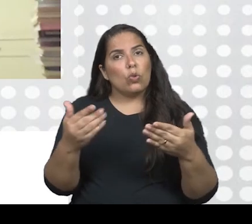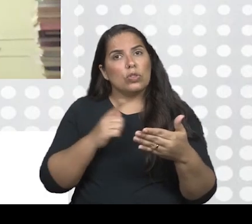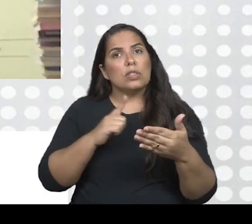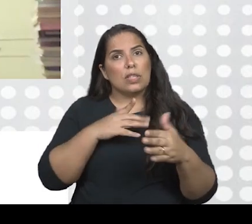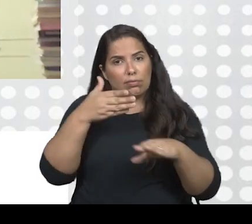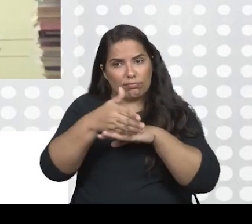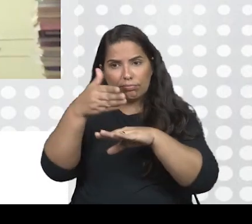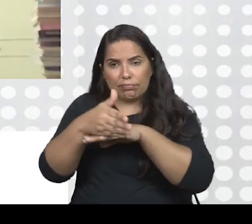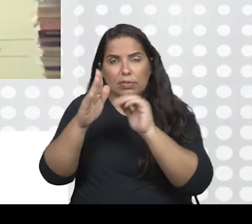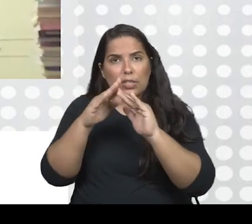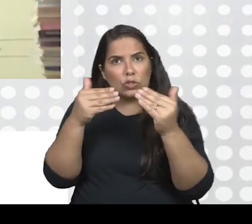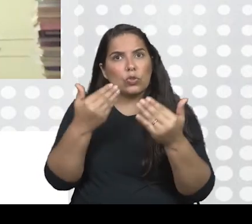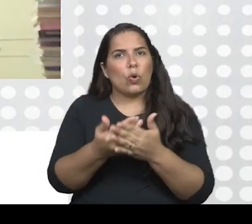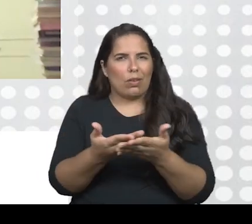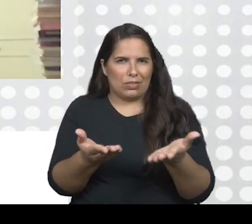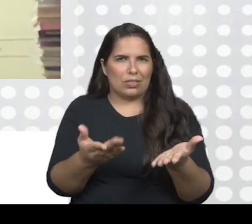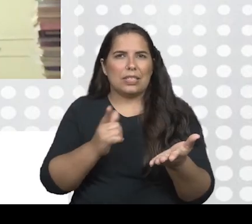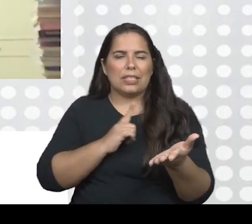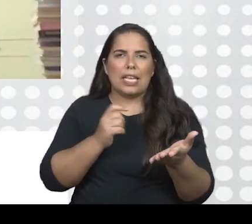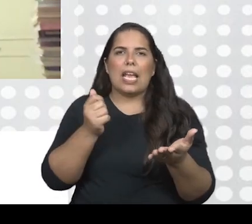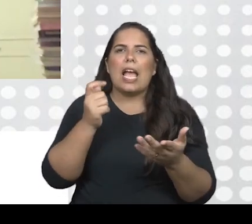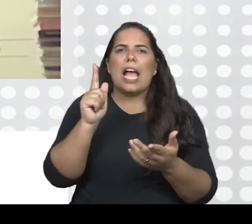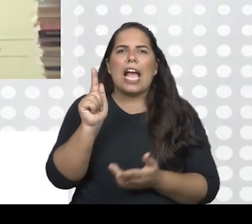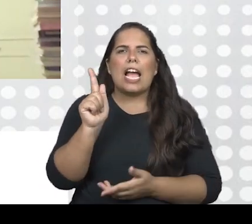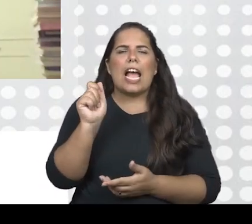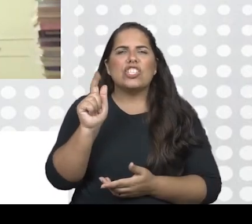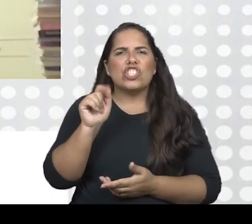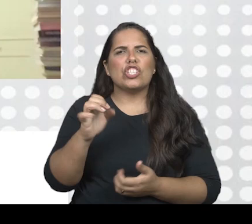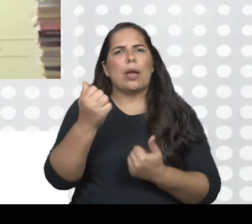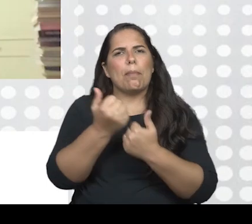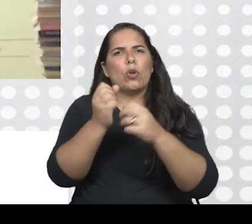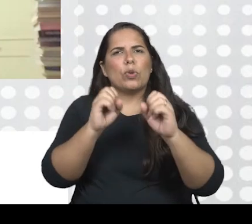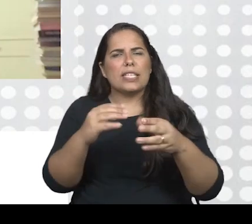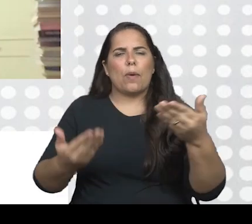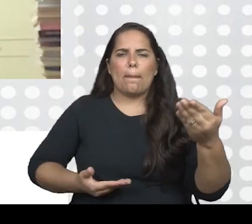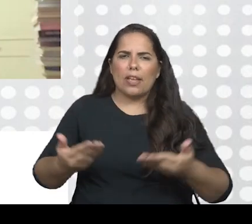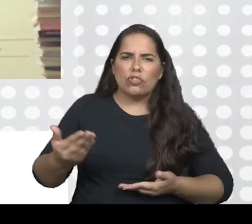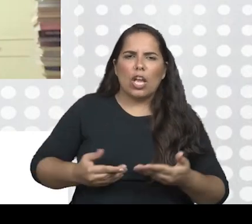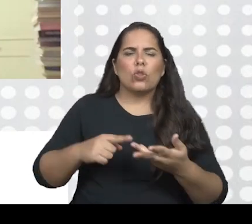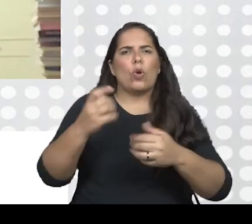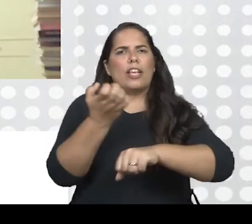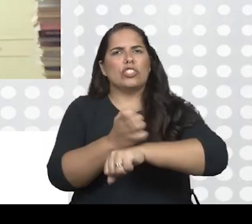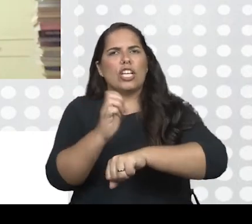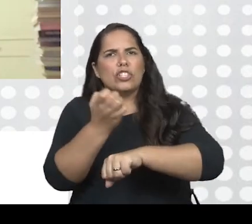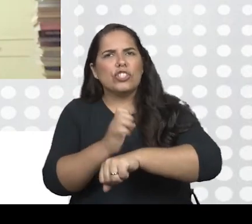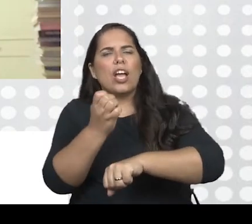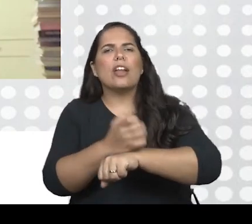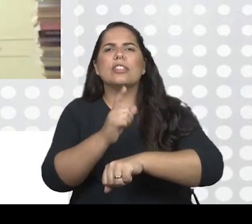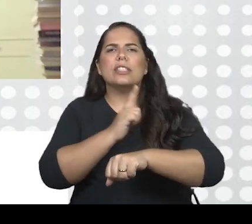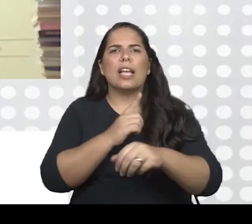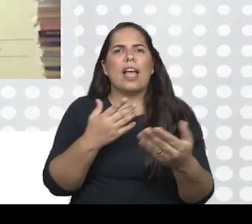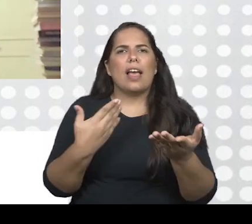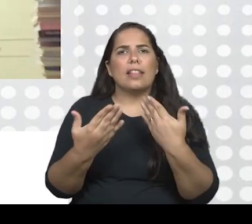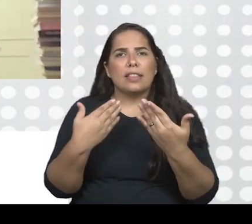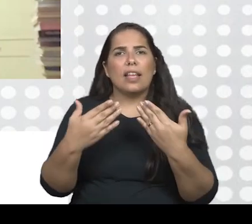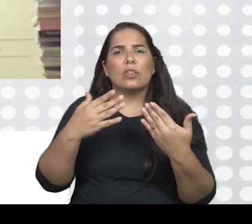estão adentrando nas escolas, né? Nós temos o agente de apoio à inclusão, nós temos o mediador, nós temos o estagiário, nós temos o